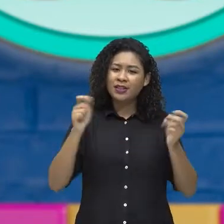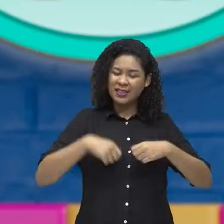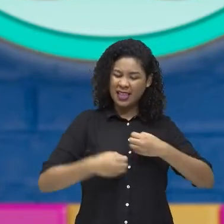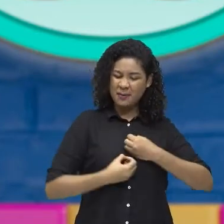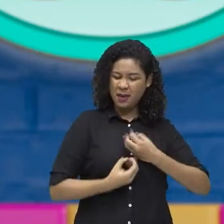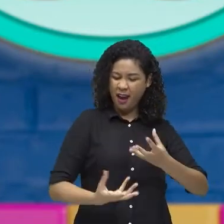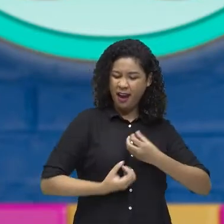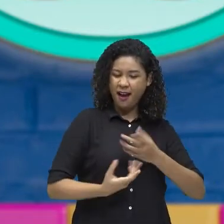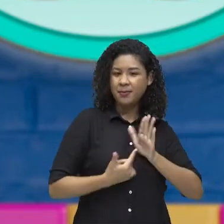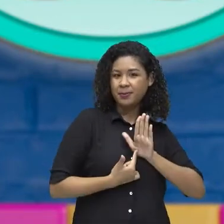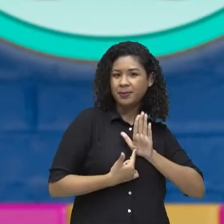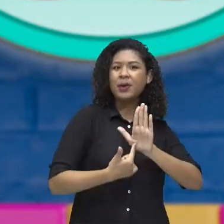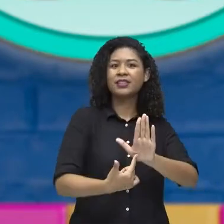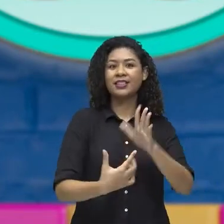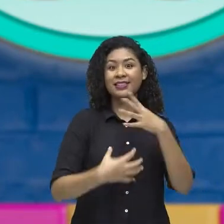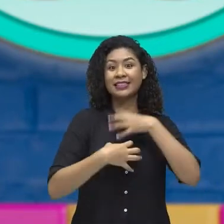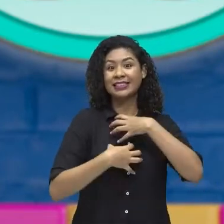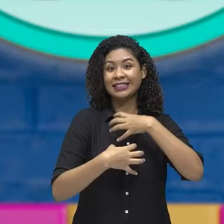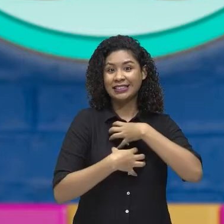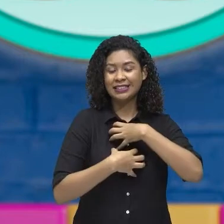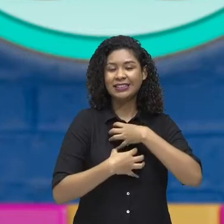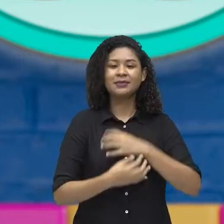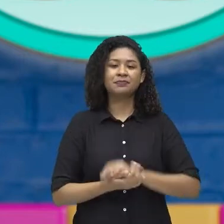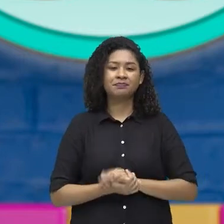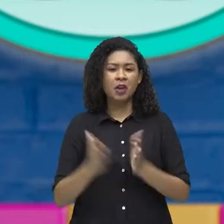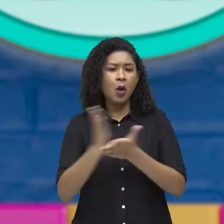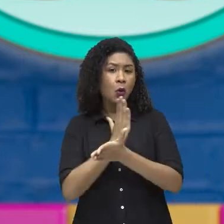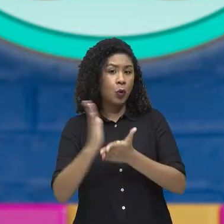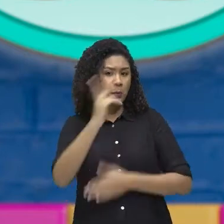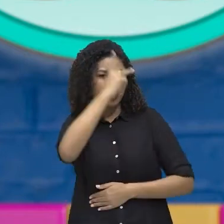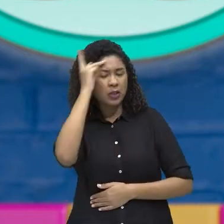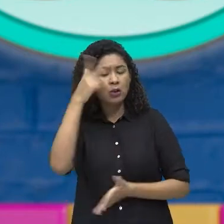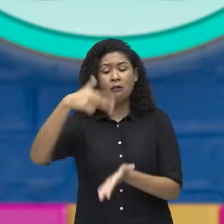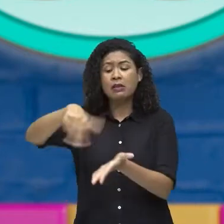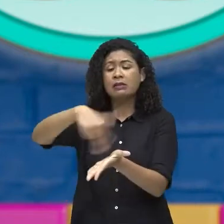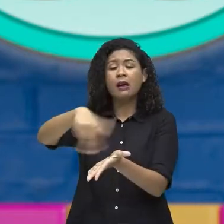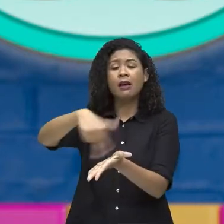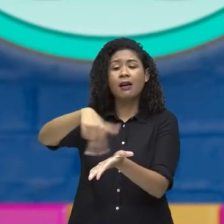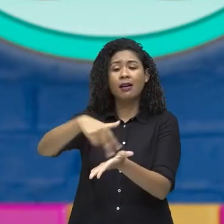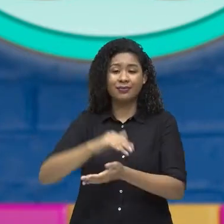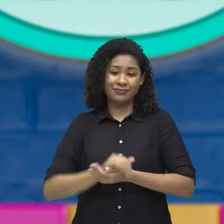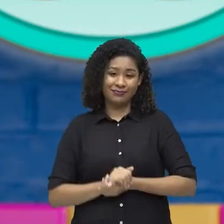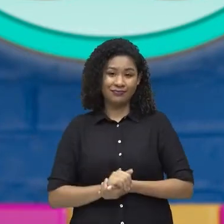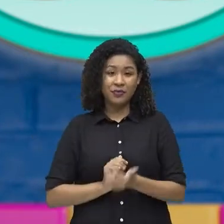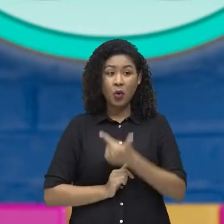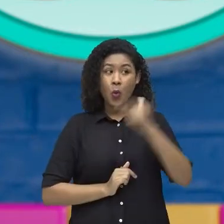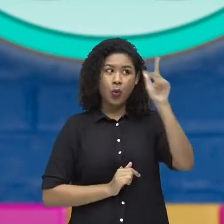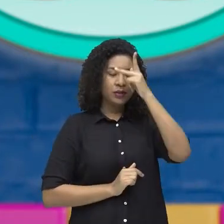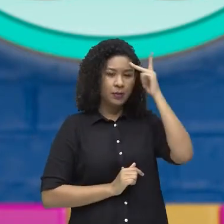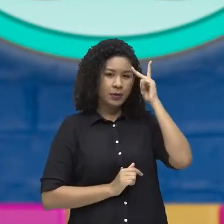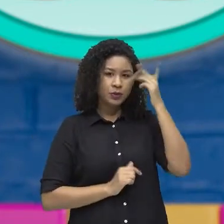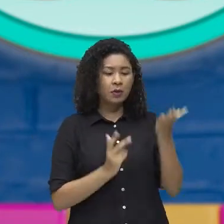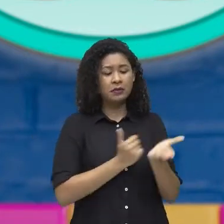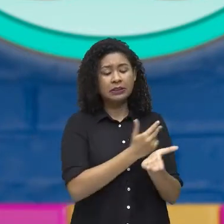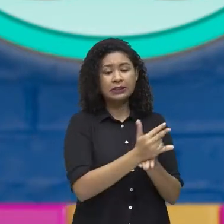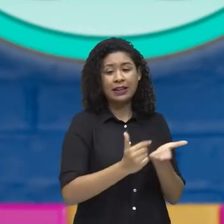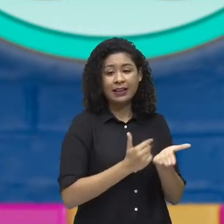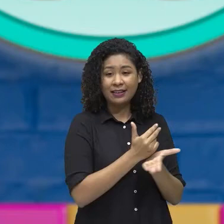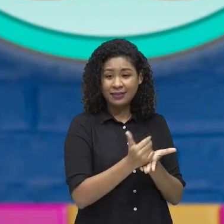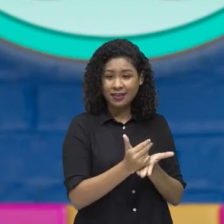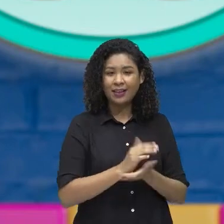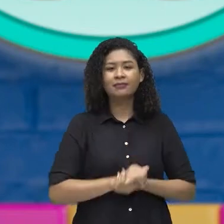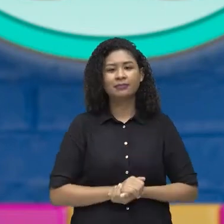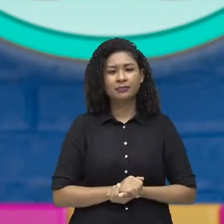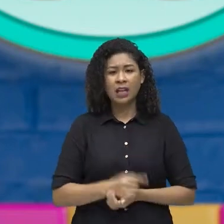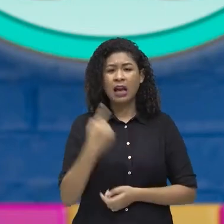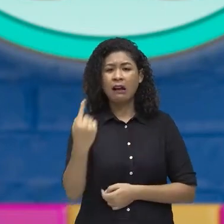do que sentimos. Então, tem gente que vai pintar, tem gente que vai dançar, né? E eu vou ter, como eu falei, é subjetivo. Cada